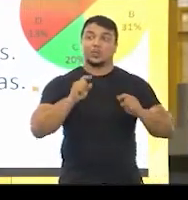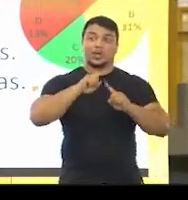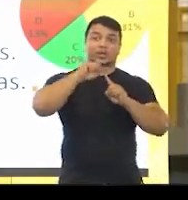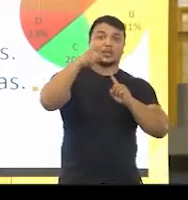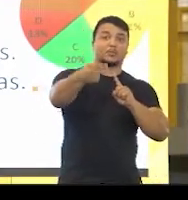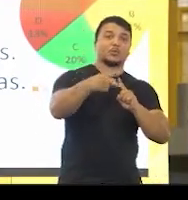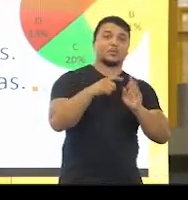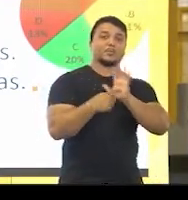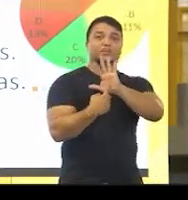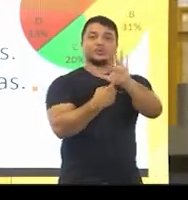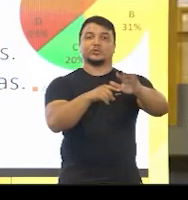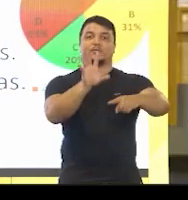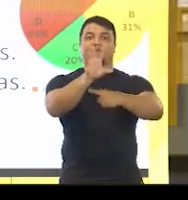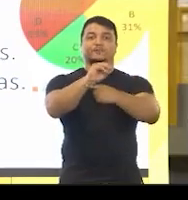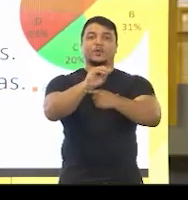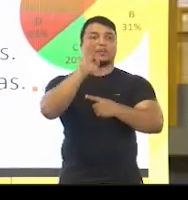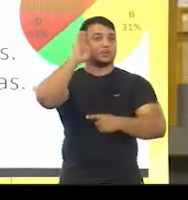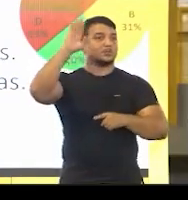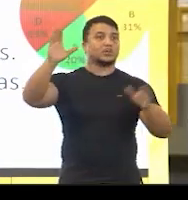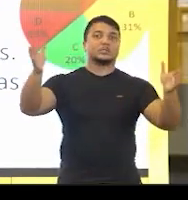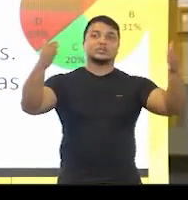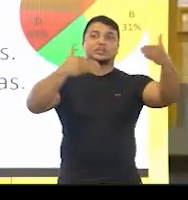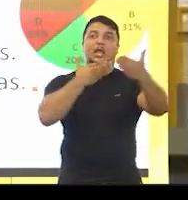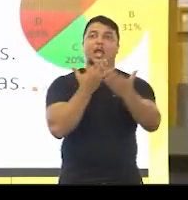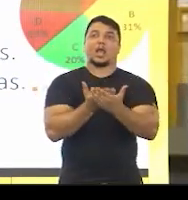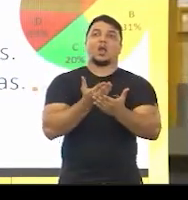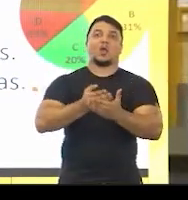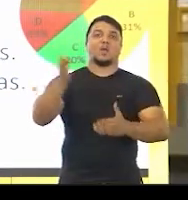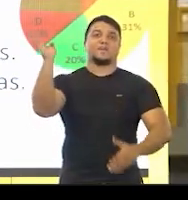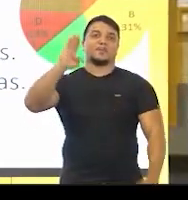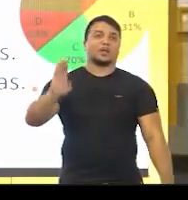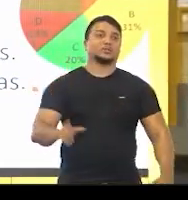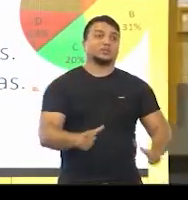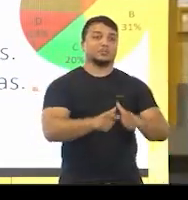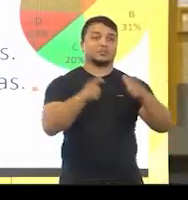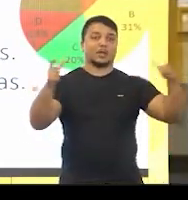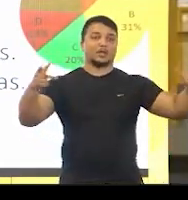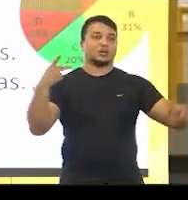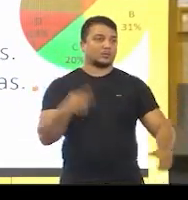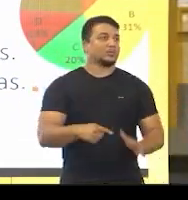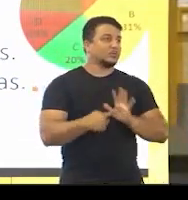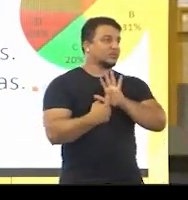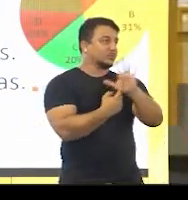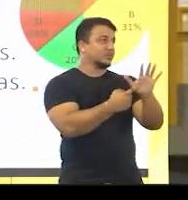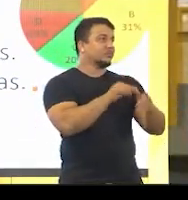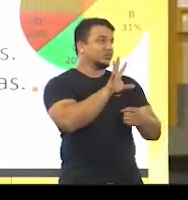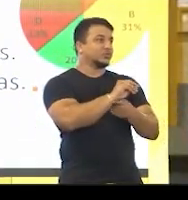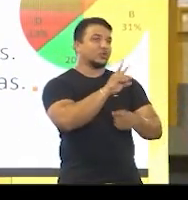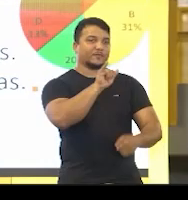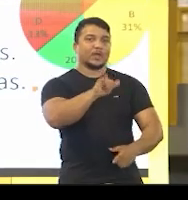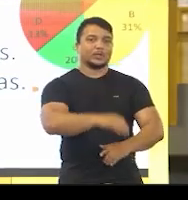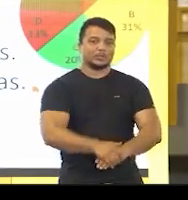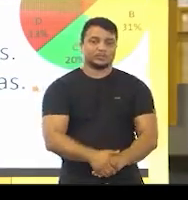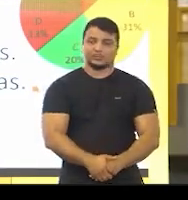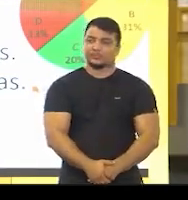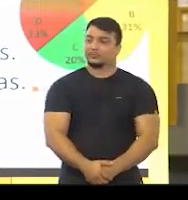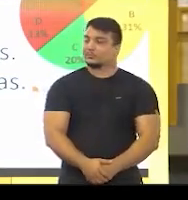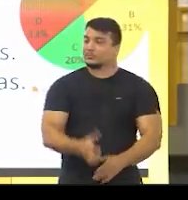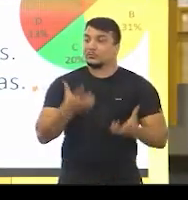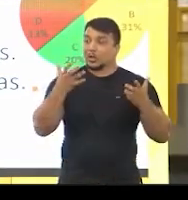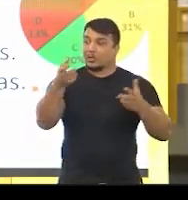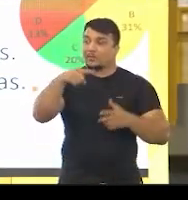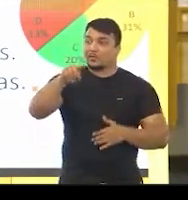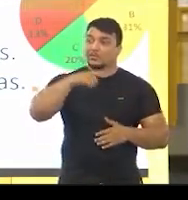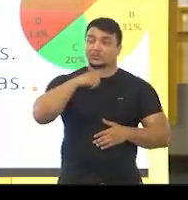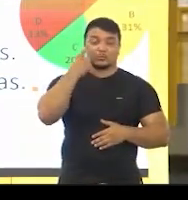mais tarde eu ia mostrar uma foto da maior sala de aula do Brasil. Daqui a pouco eu vou mostrar, tá certo? E eu